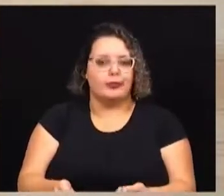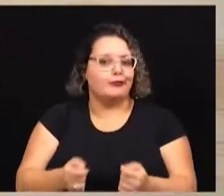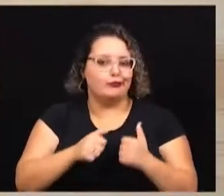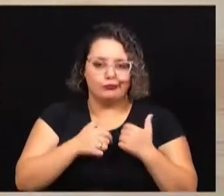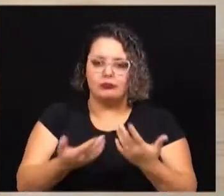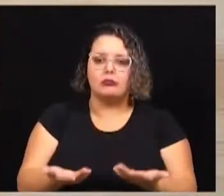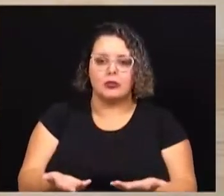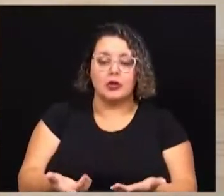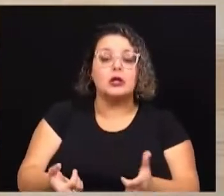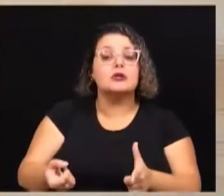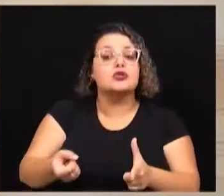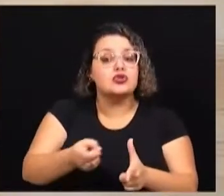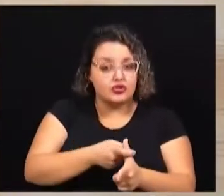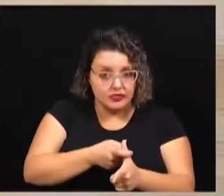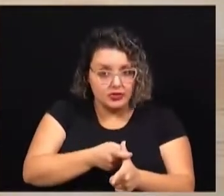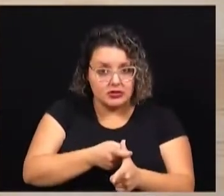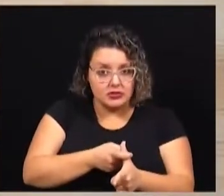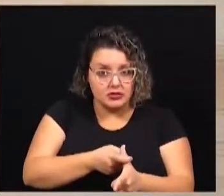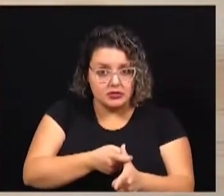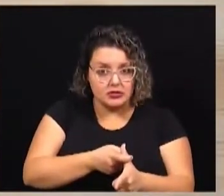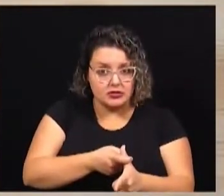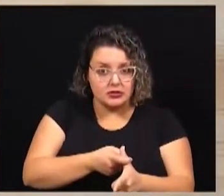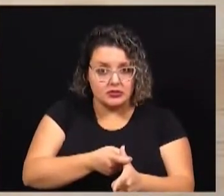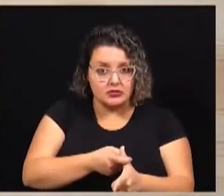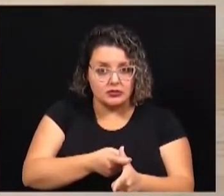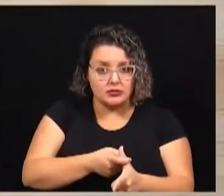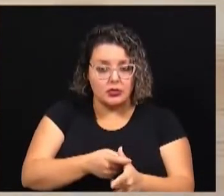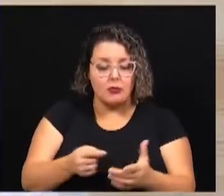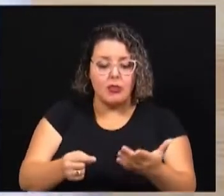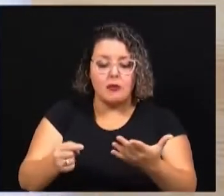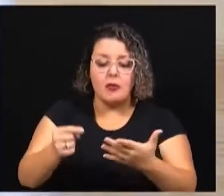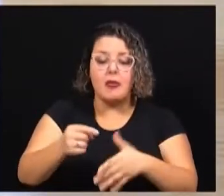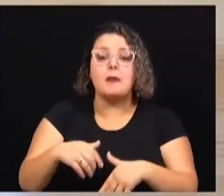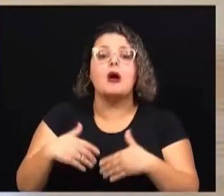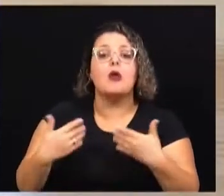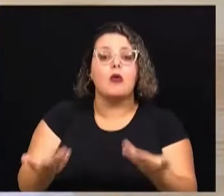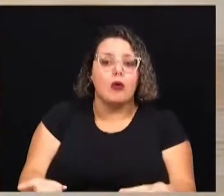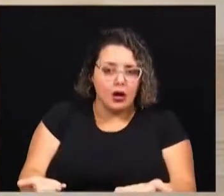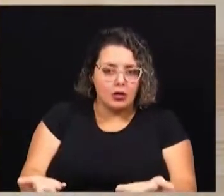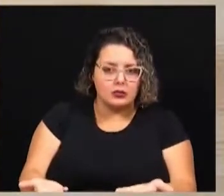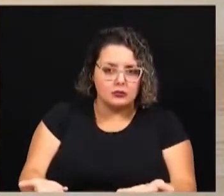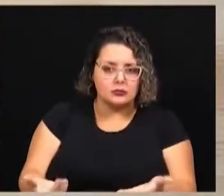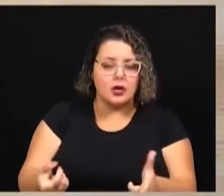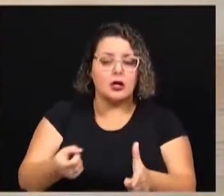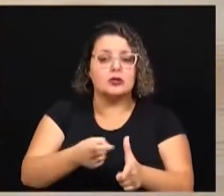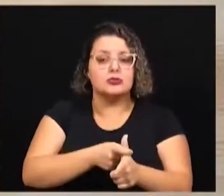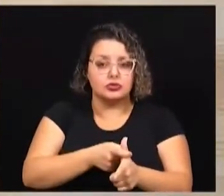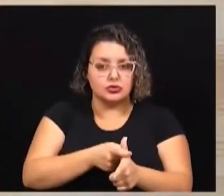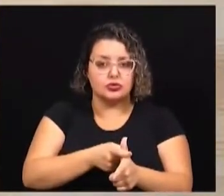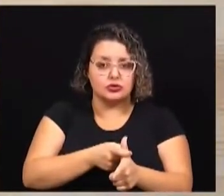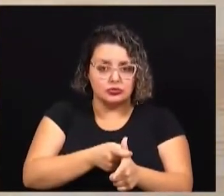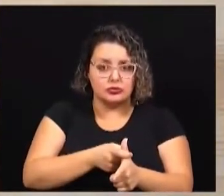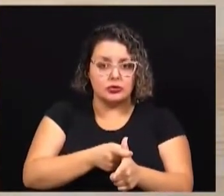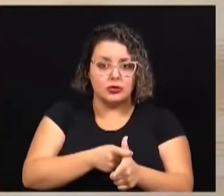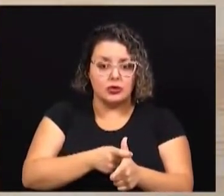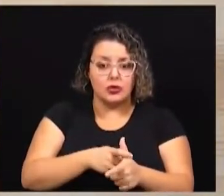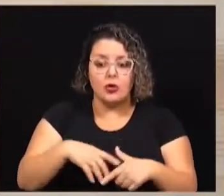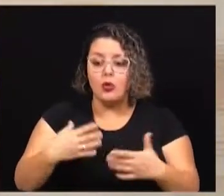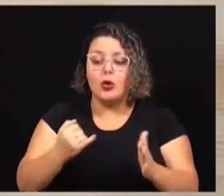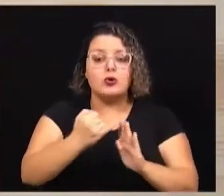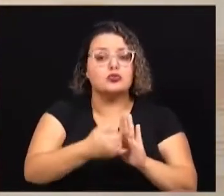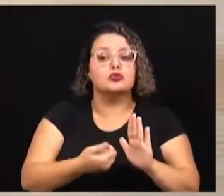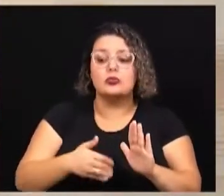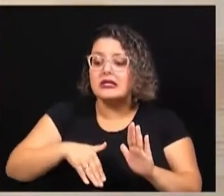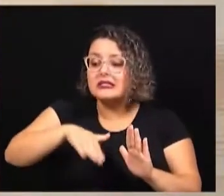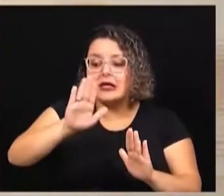Então, tem dívidas? Elenca quais são suas dívidas e por ordem de quais são os